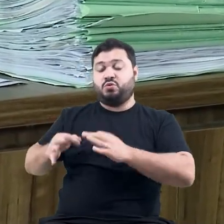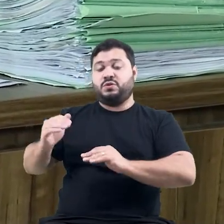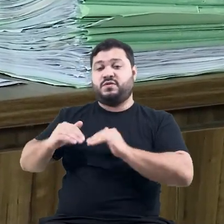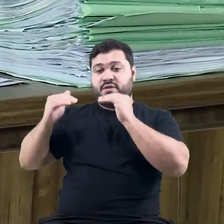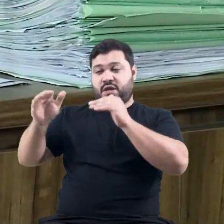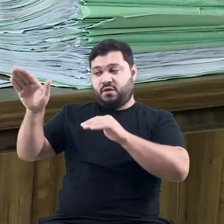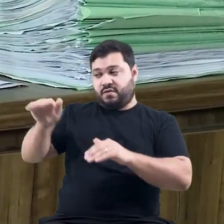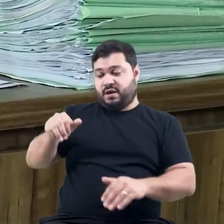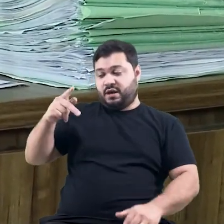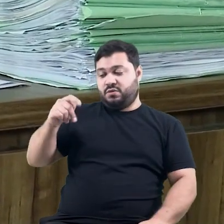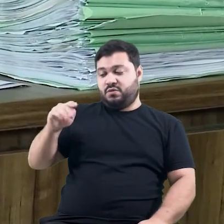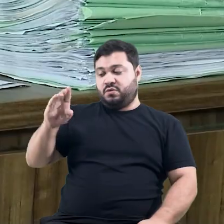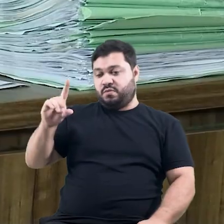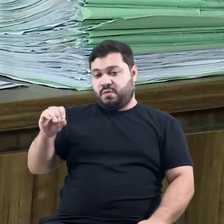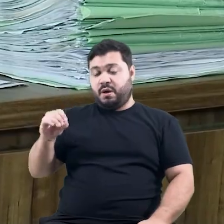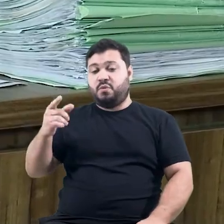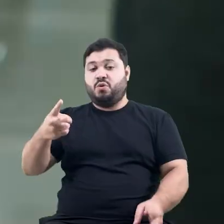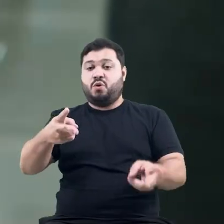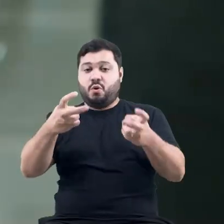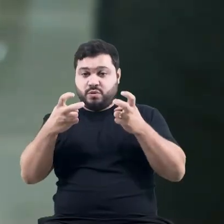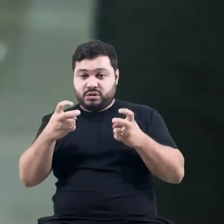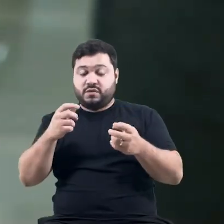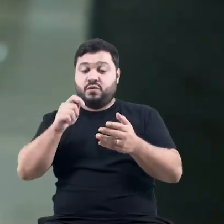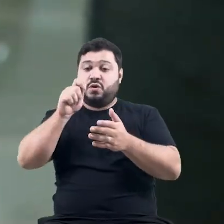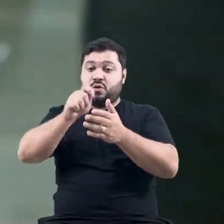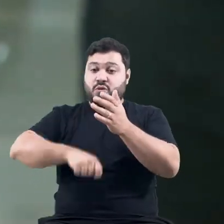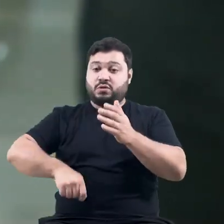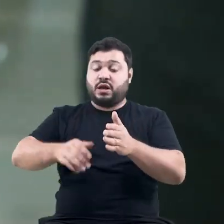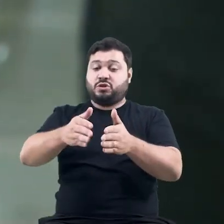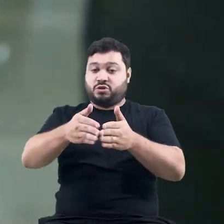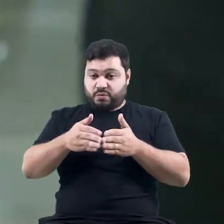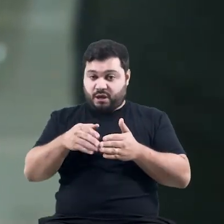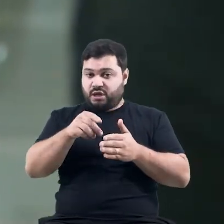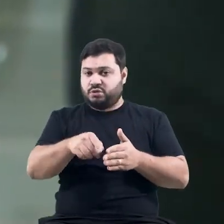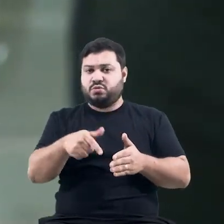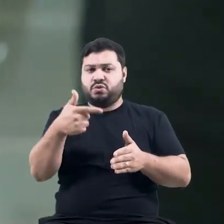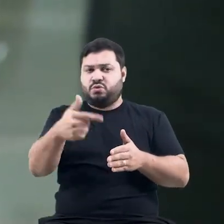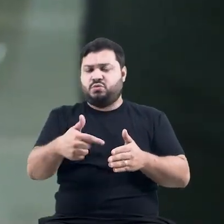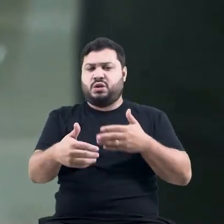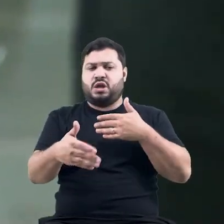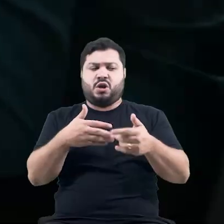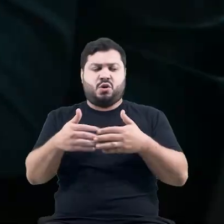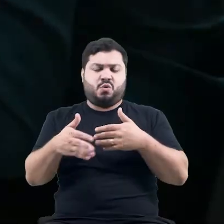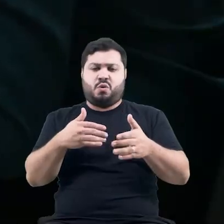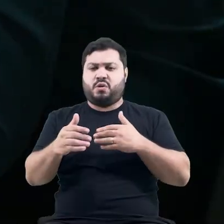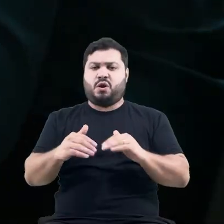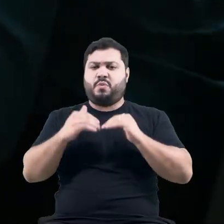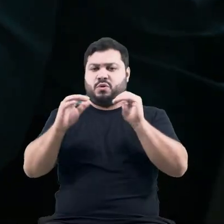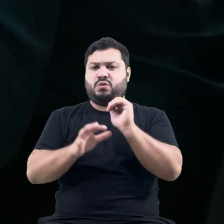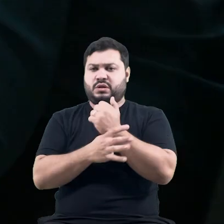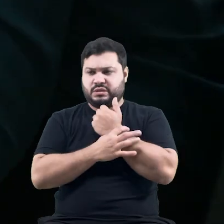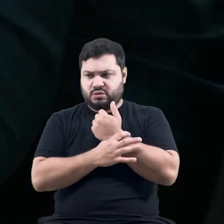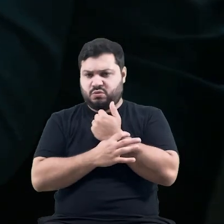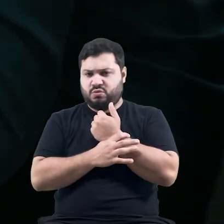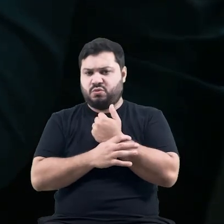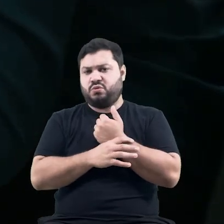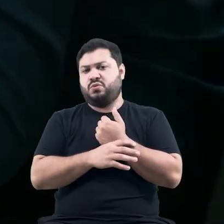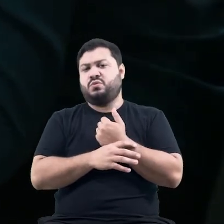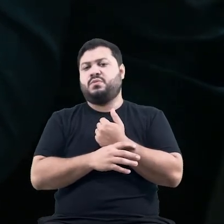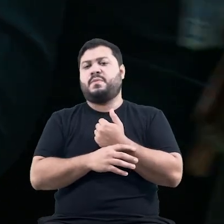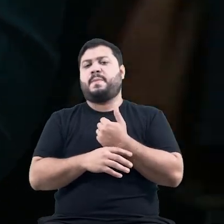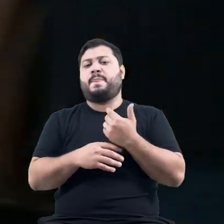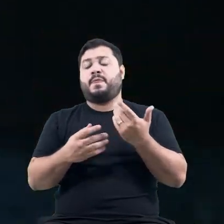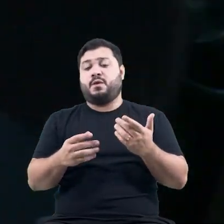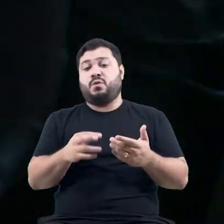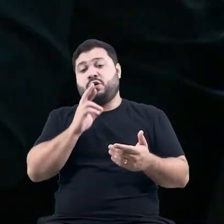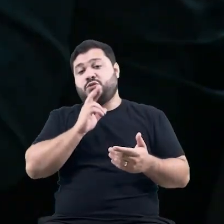juiz federal convocado Pablo Baldivieso, observou que, como o contrato de empréstimo em questão não inclui qualquer cobertura de seguro para o falecimento